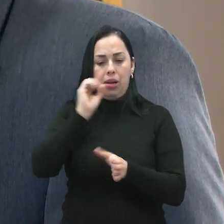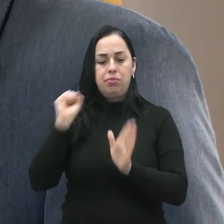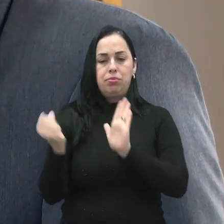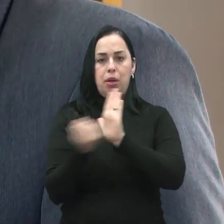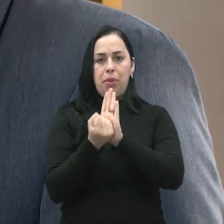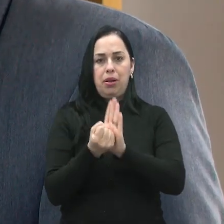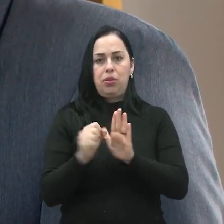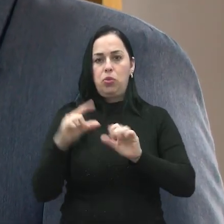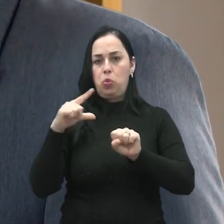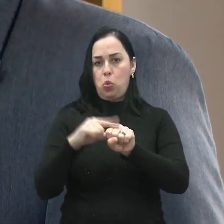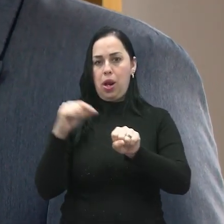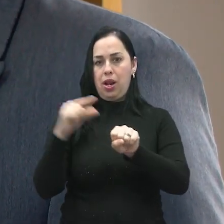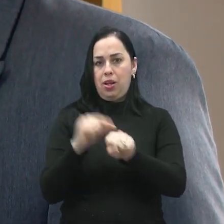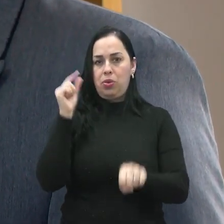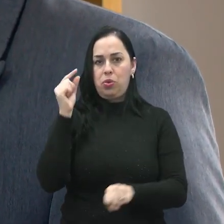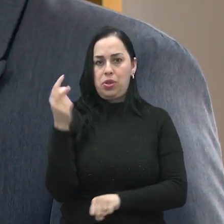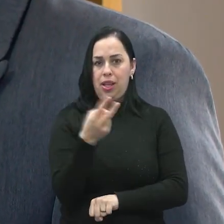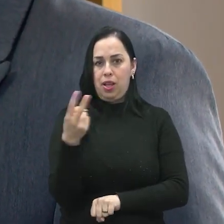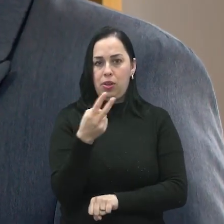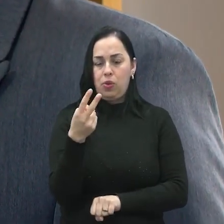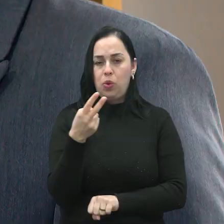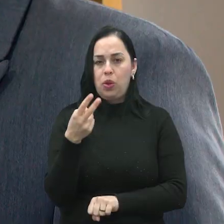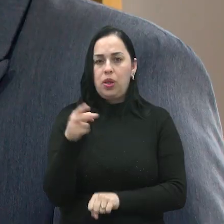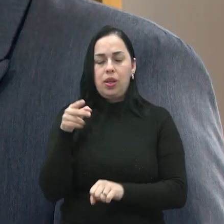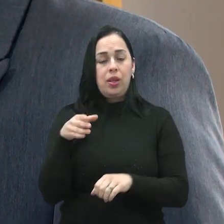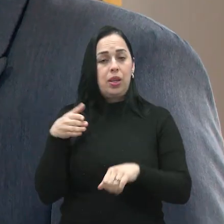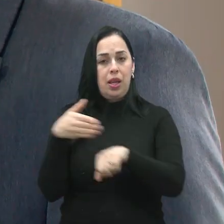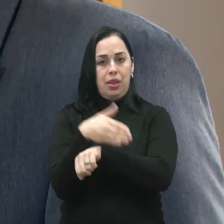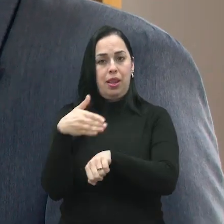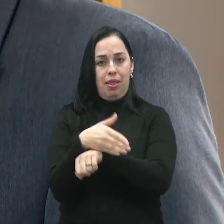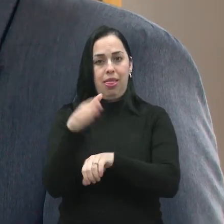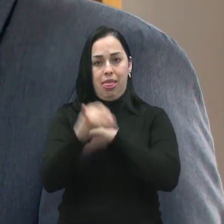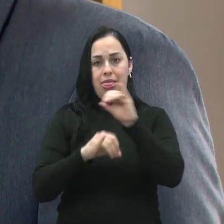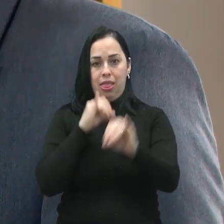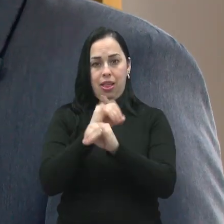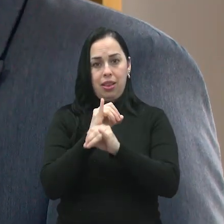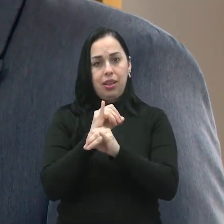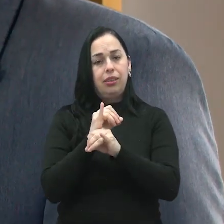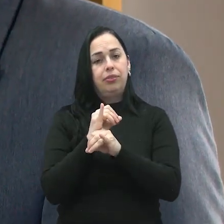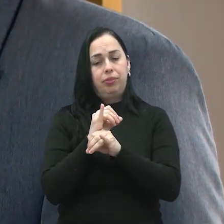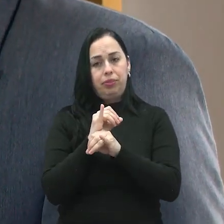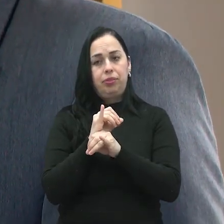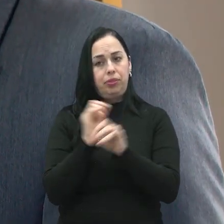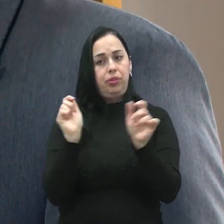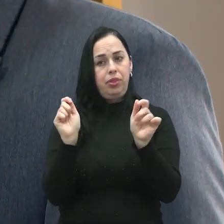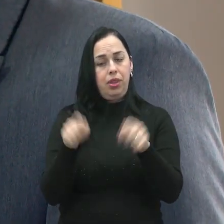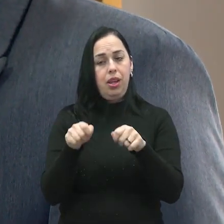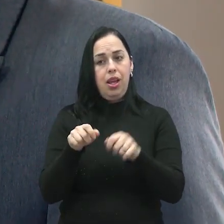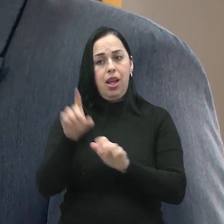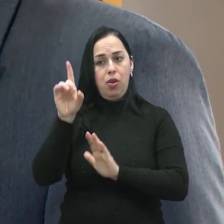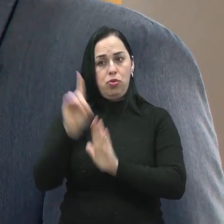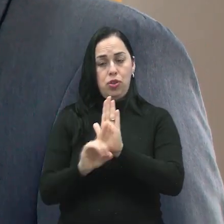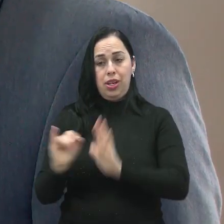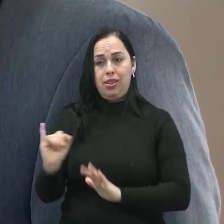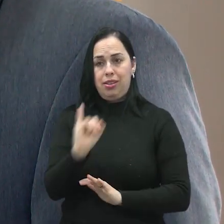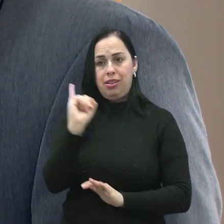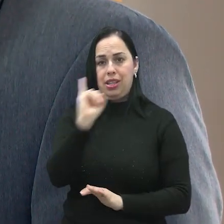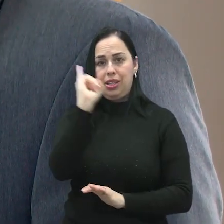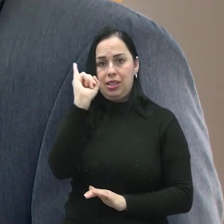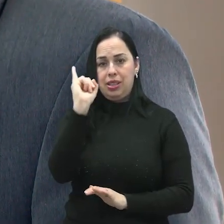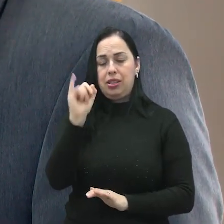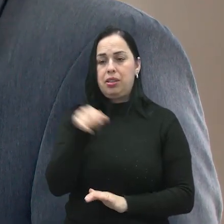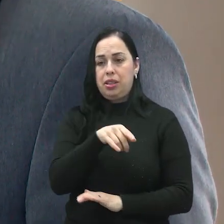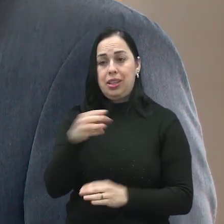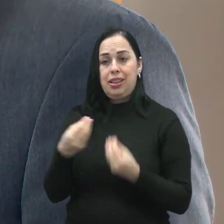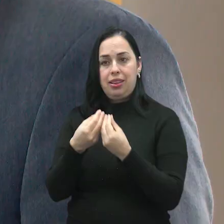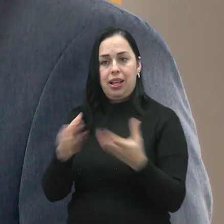Internet, ele traz lá no seu artigo 2º que o acesso digital, o ambiente digital, ele é um direito fundamental